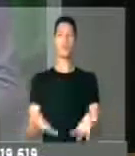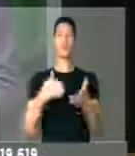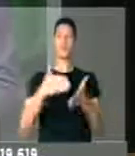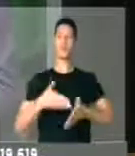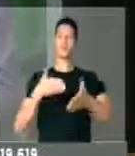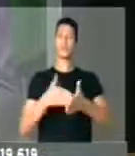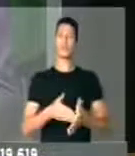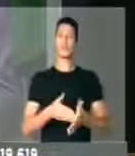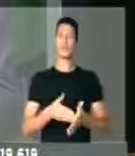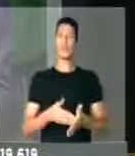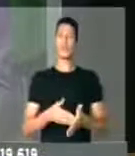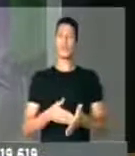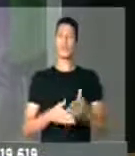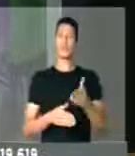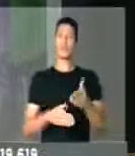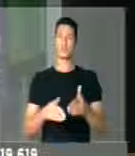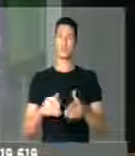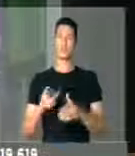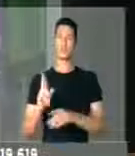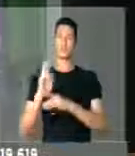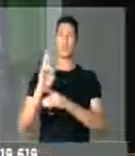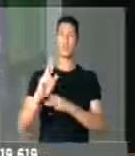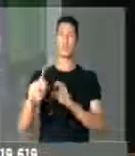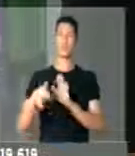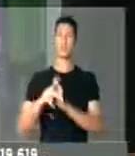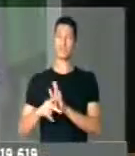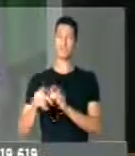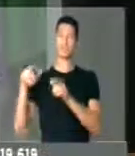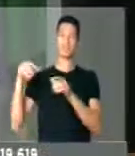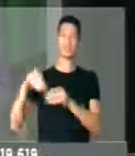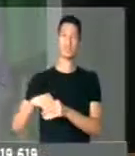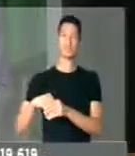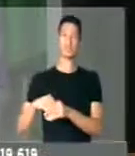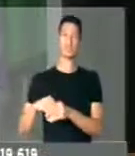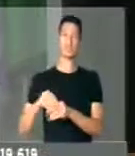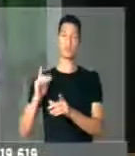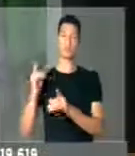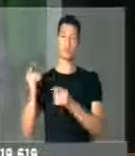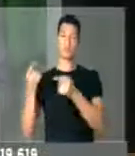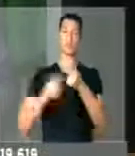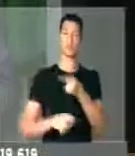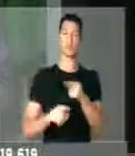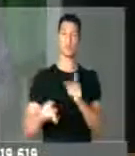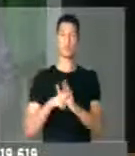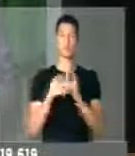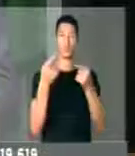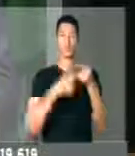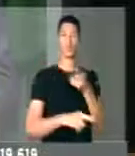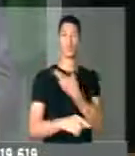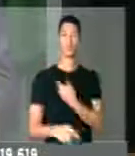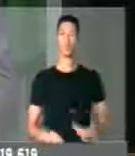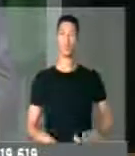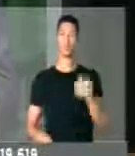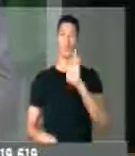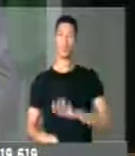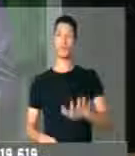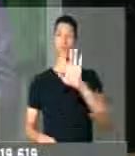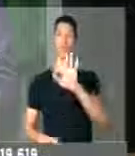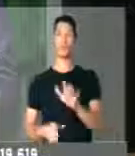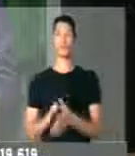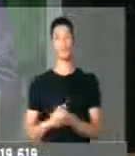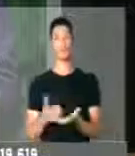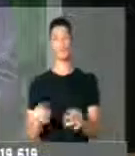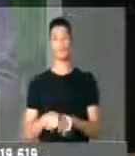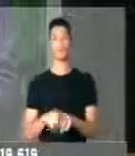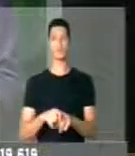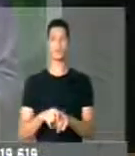a asfixia de recursos em contraposição e oposição ao governo federal